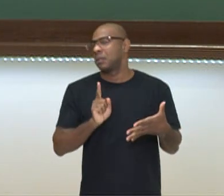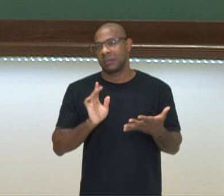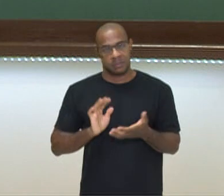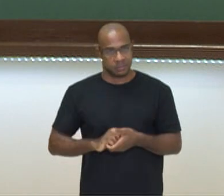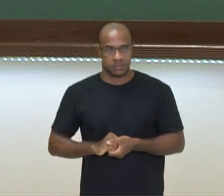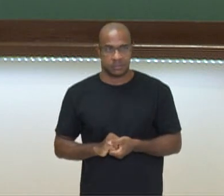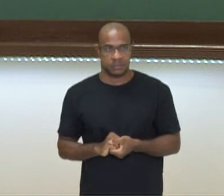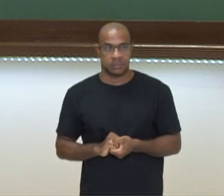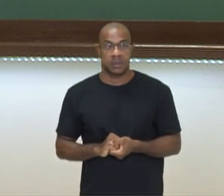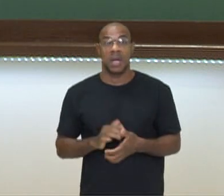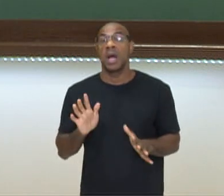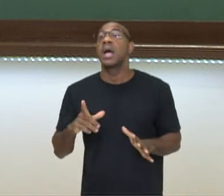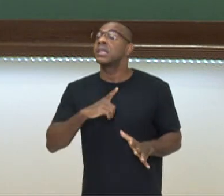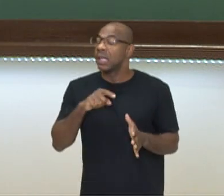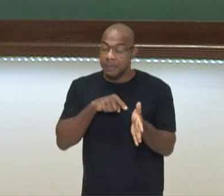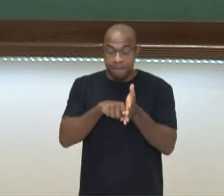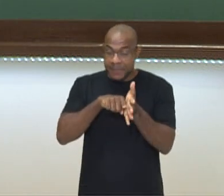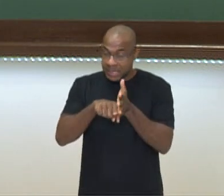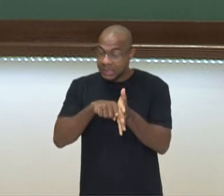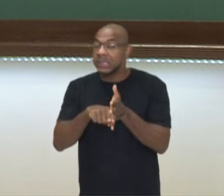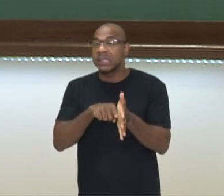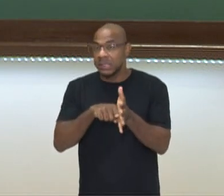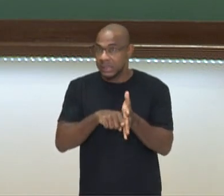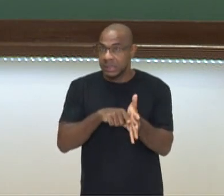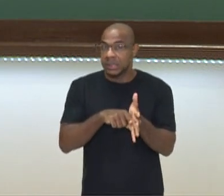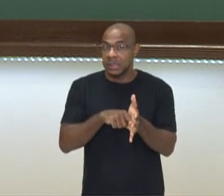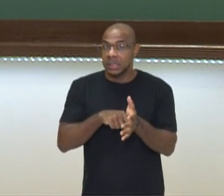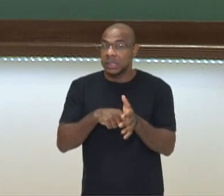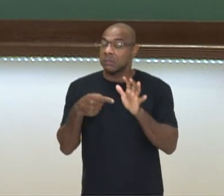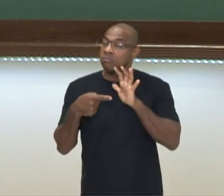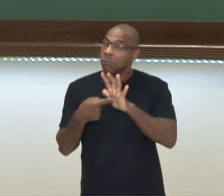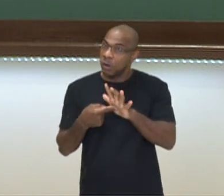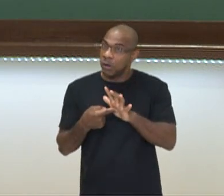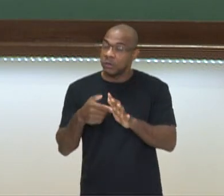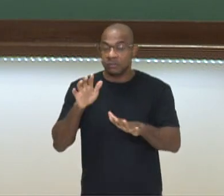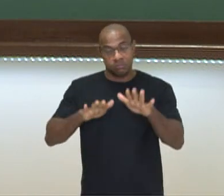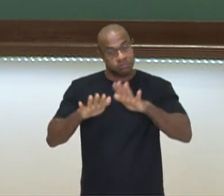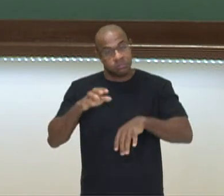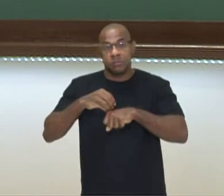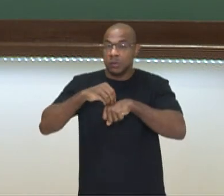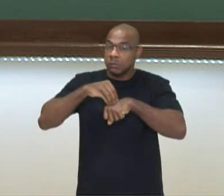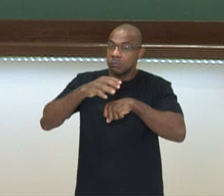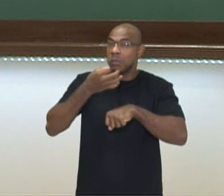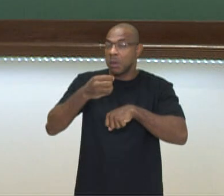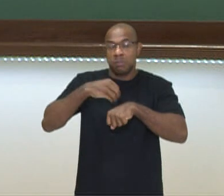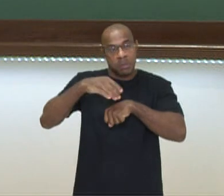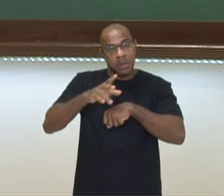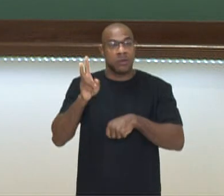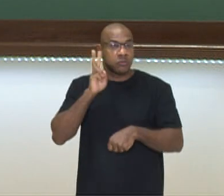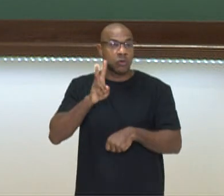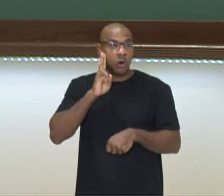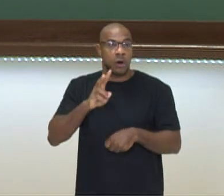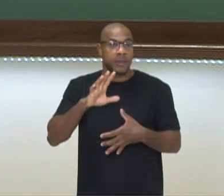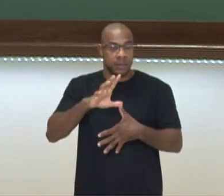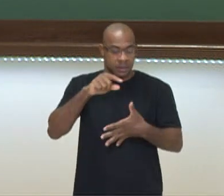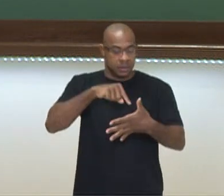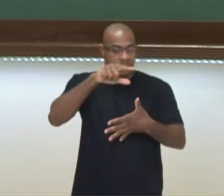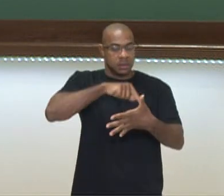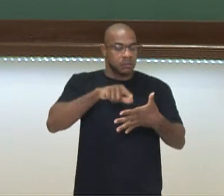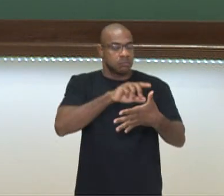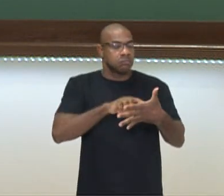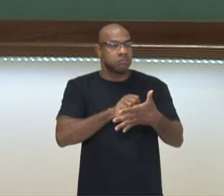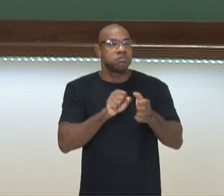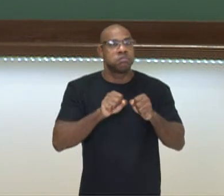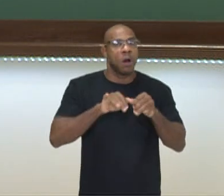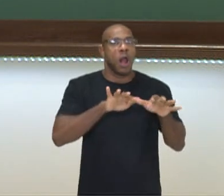a professora disse que há estudos que sugerem que a história do cacau, ela sai da Mesoamérica e